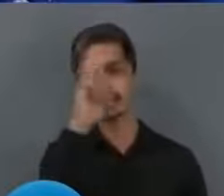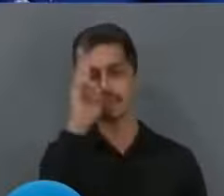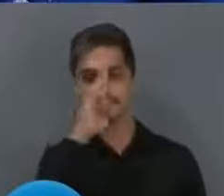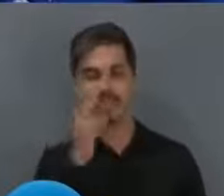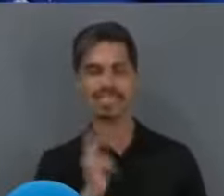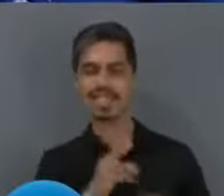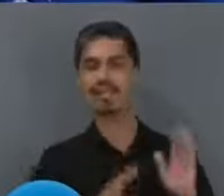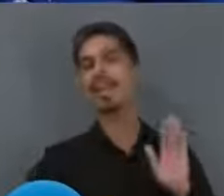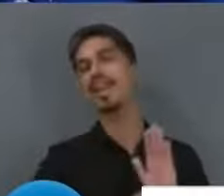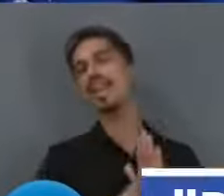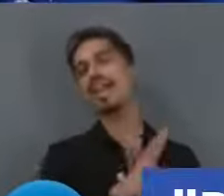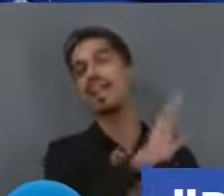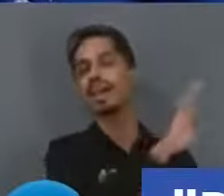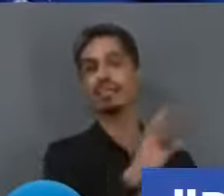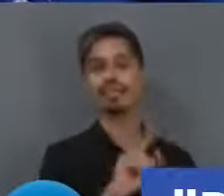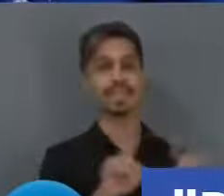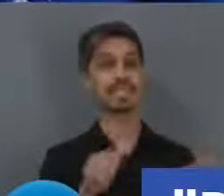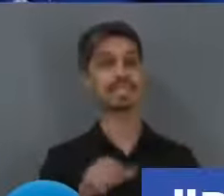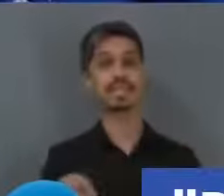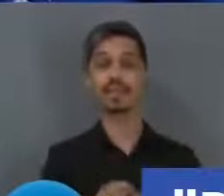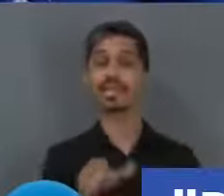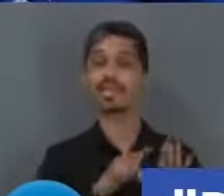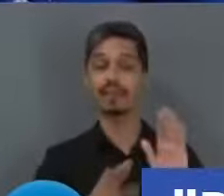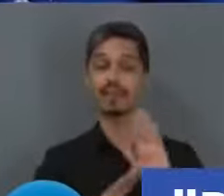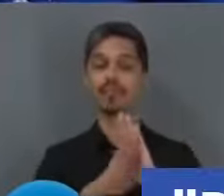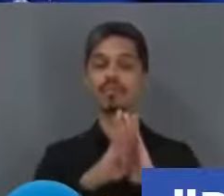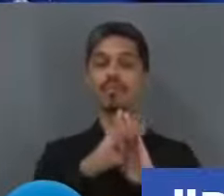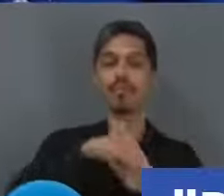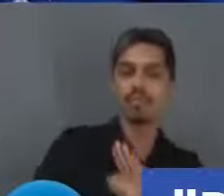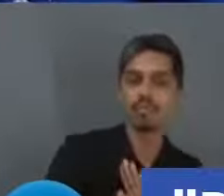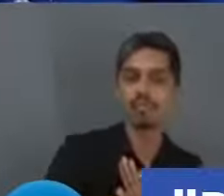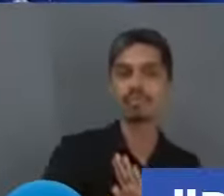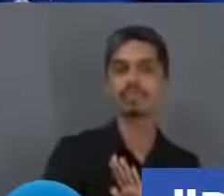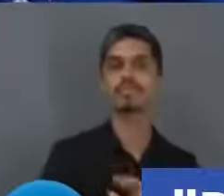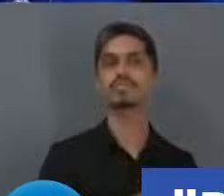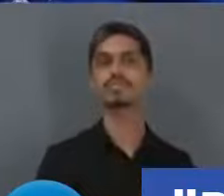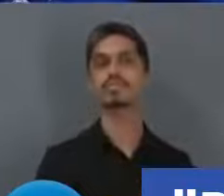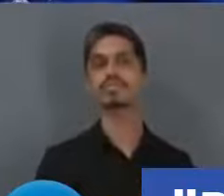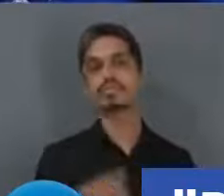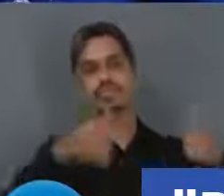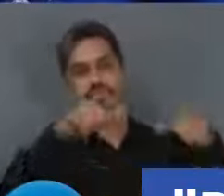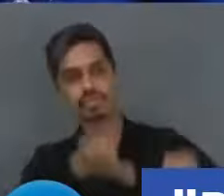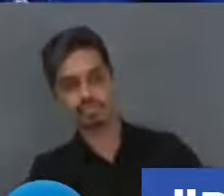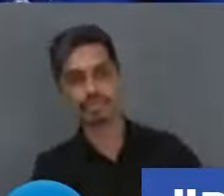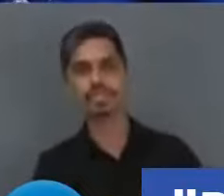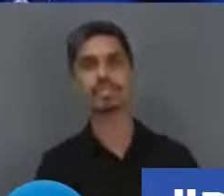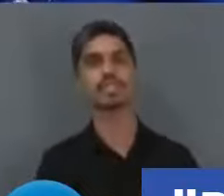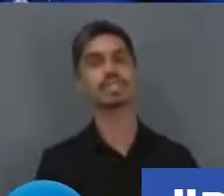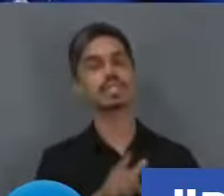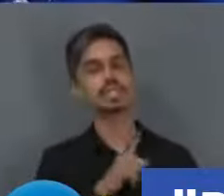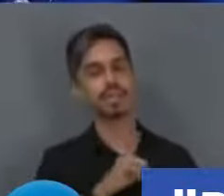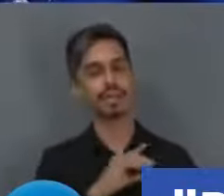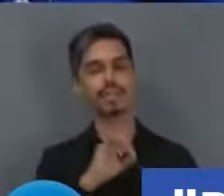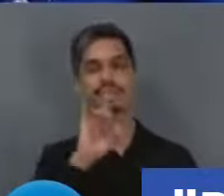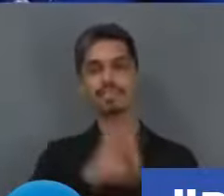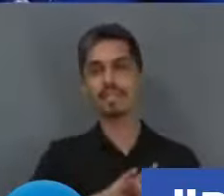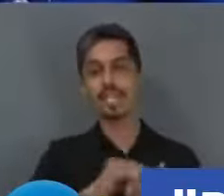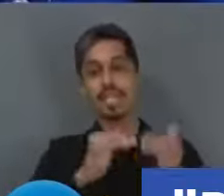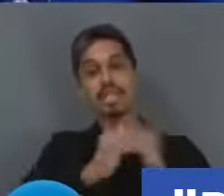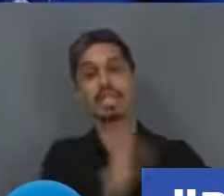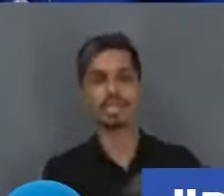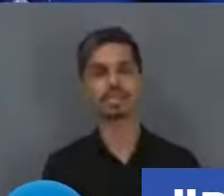mas às vezes ela também tem retrocessos e elas às vezes têm até verdadeiras regressões